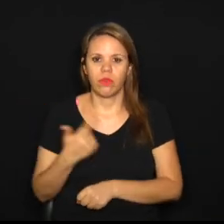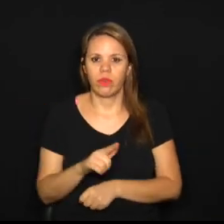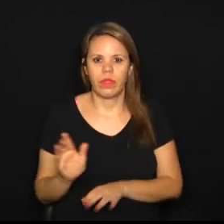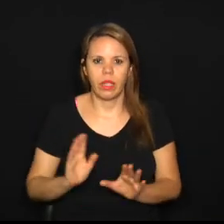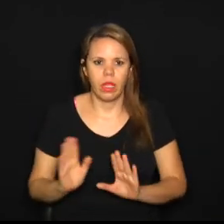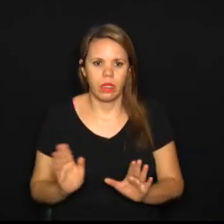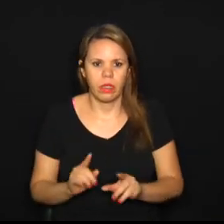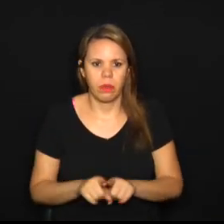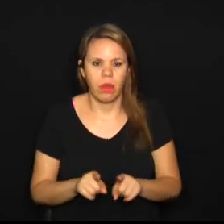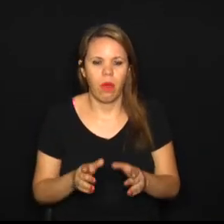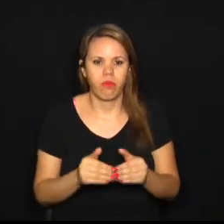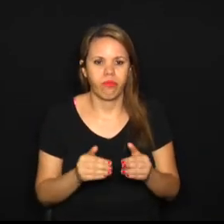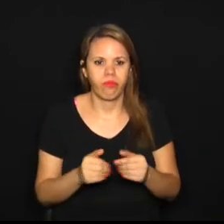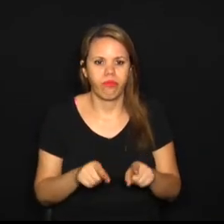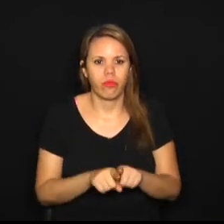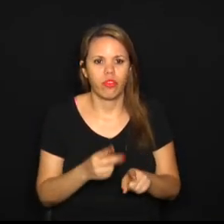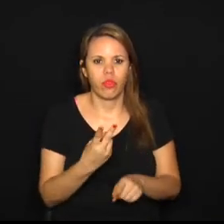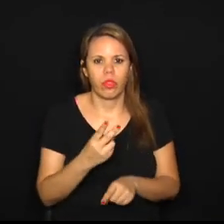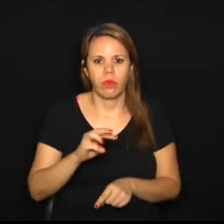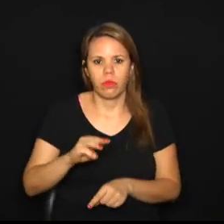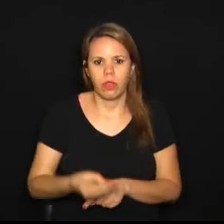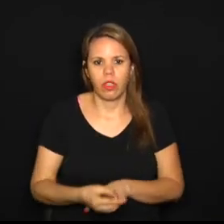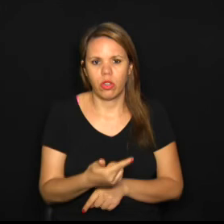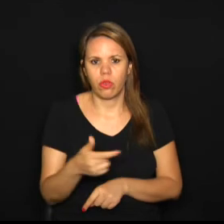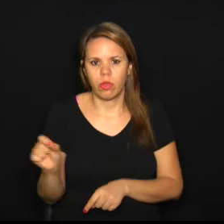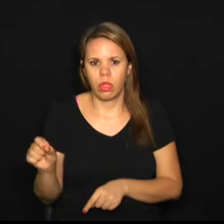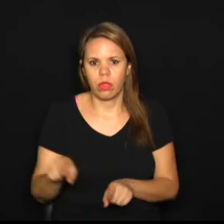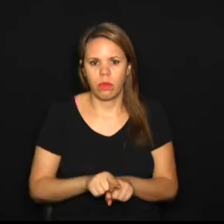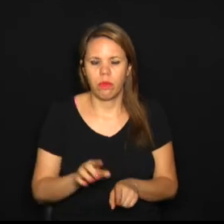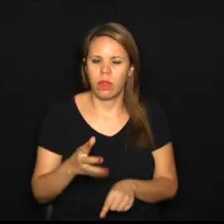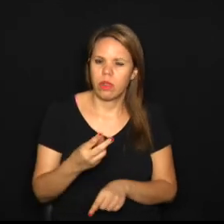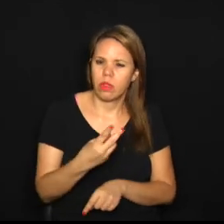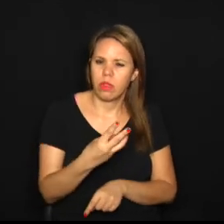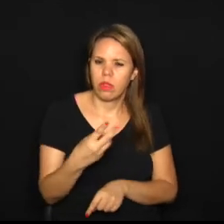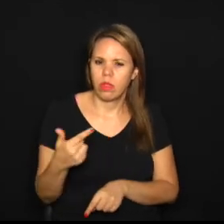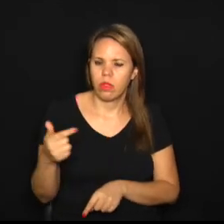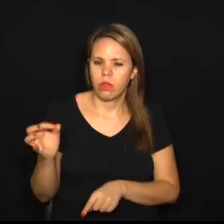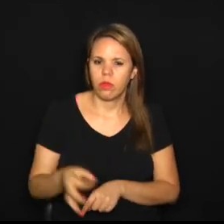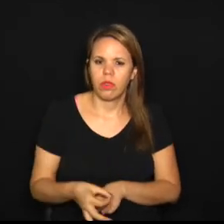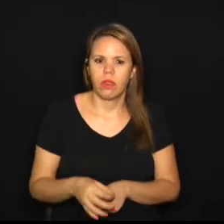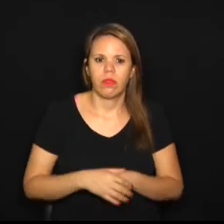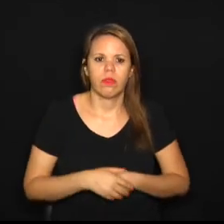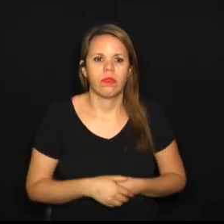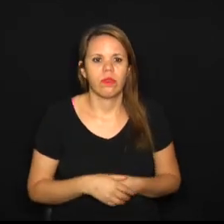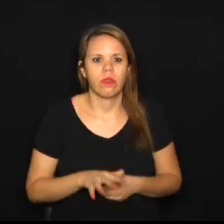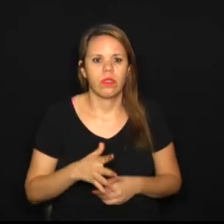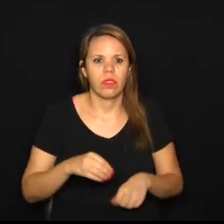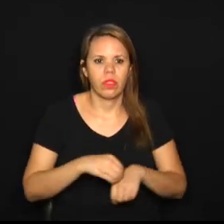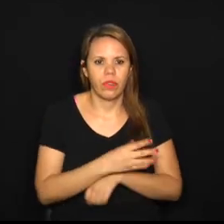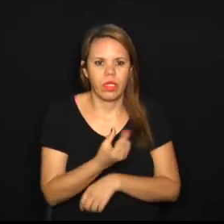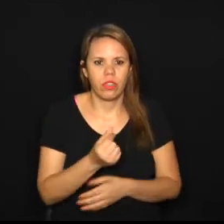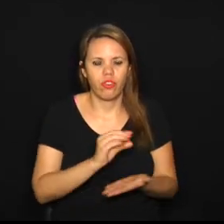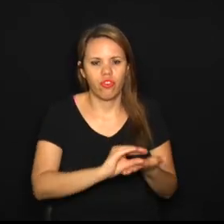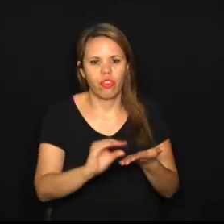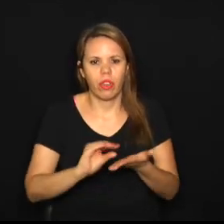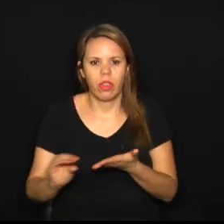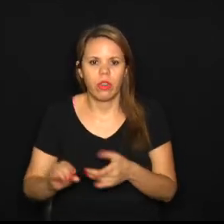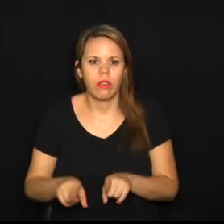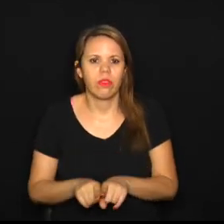de empréstimo, 2.200.000, variou 32%. Transferências de capital teve uma variação de 307%,